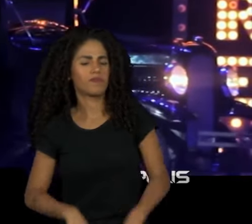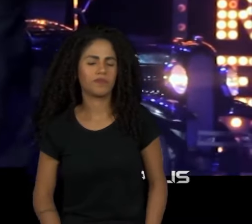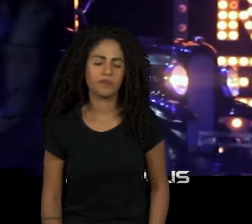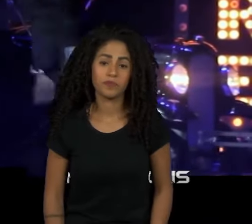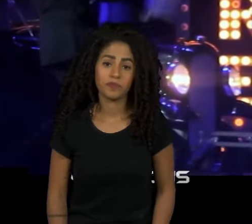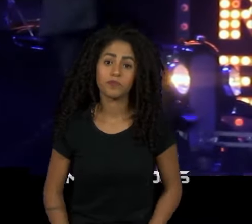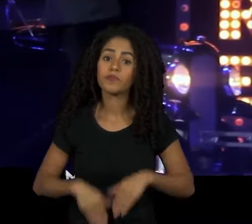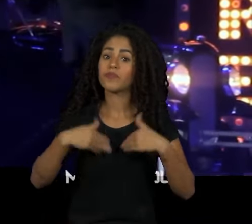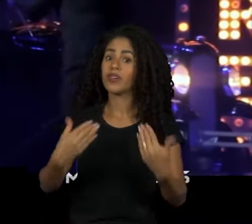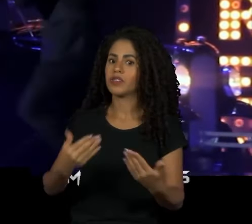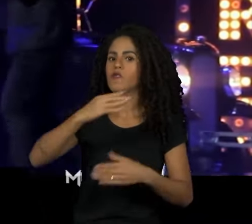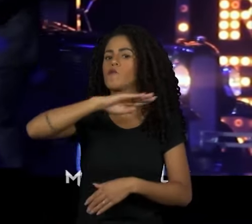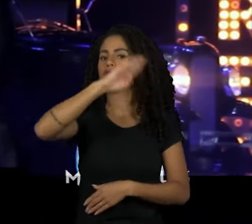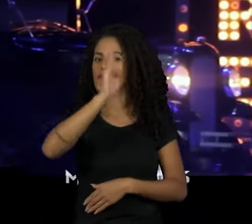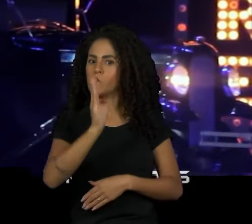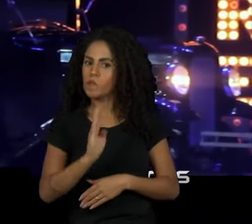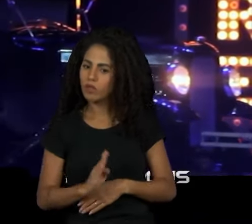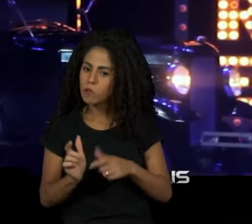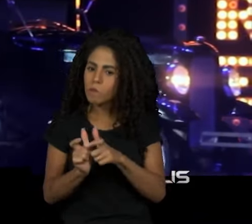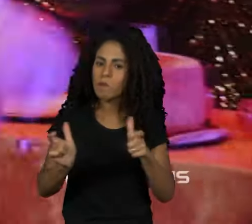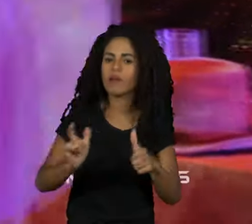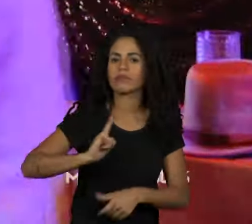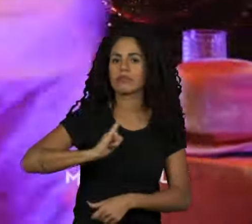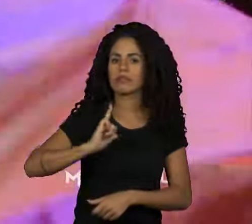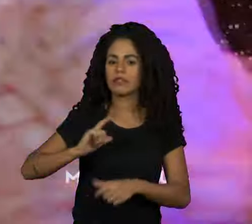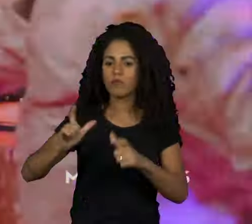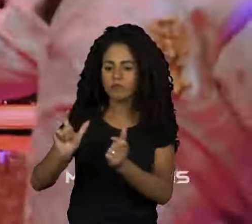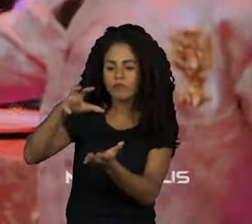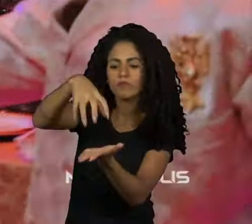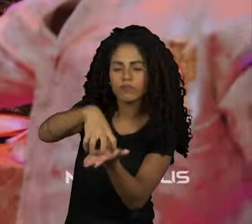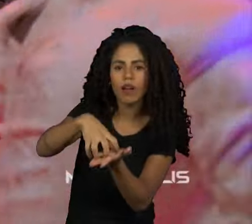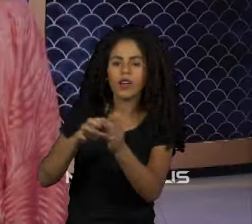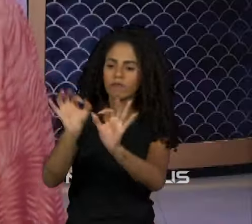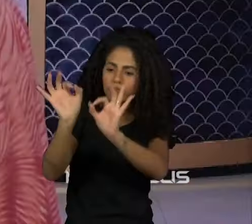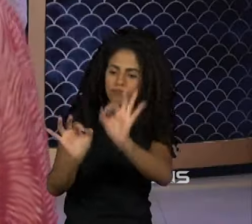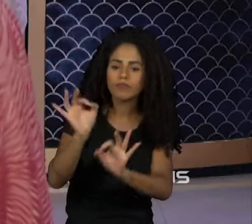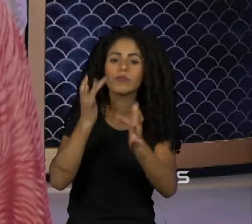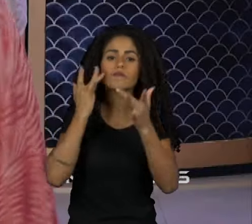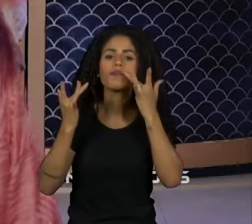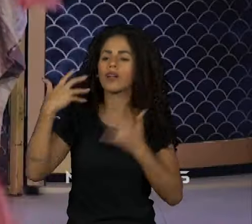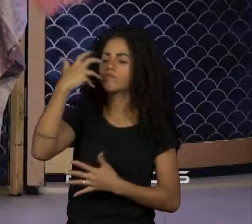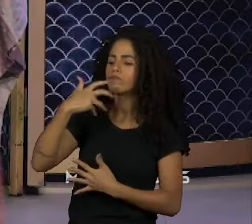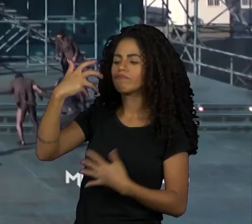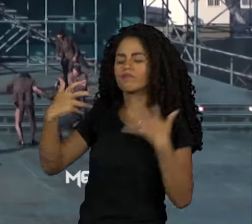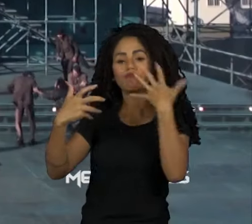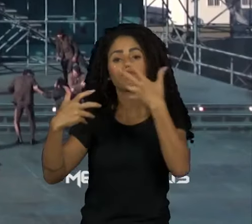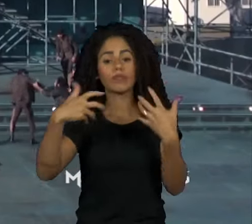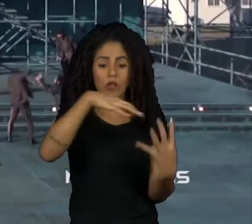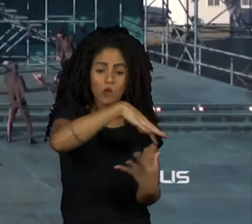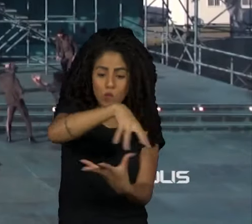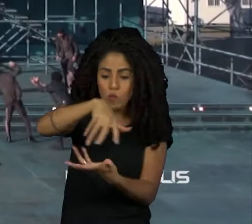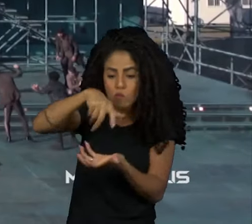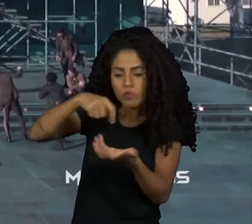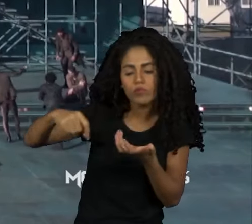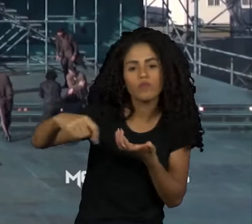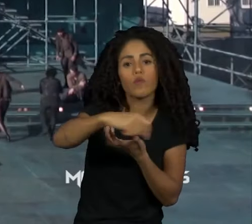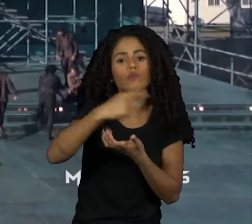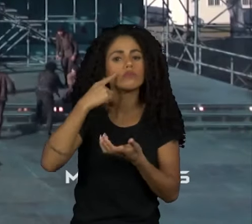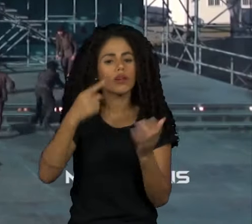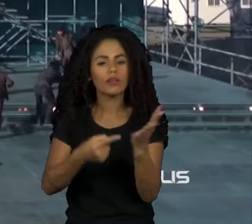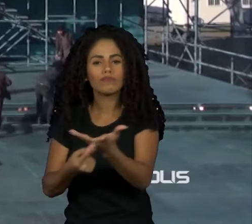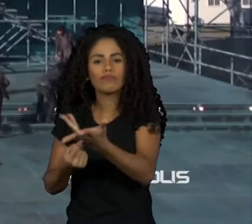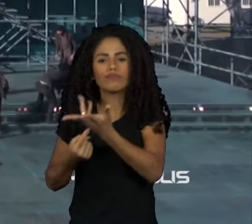O Brasil está entre os maiores centros de produções de teatro musical do mundo, uma modalidade que explora a arte